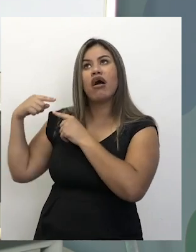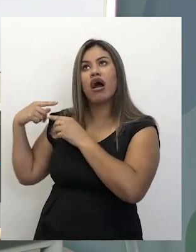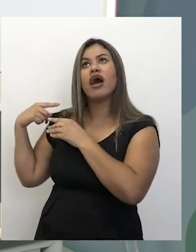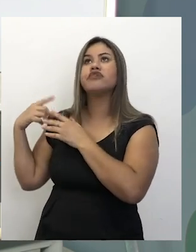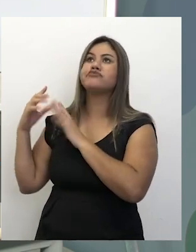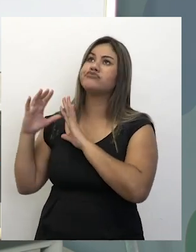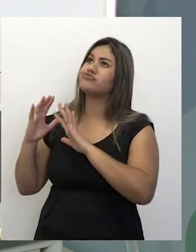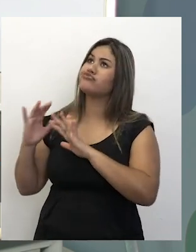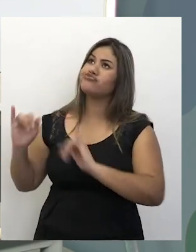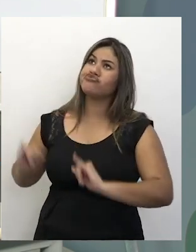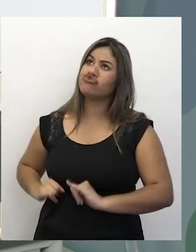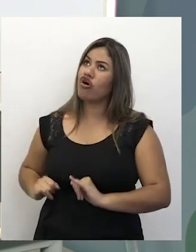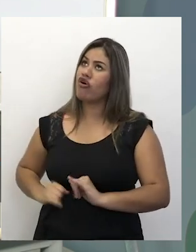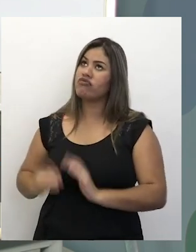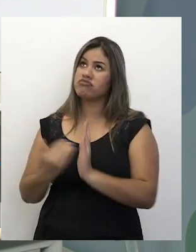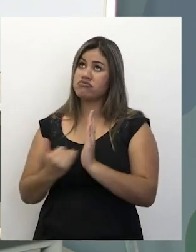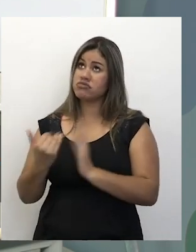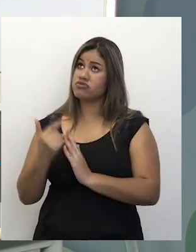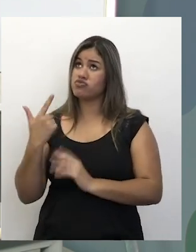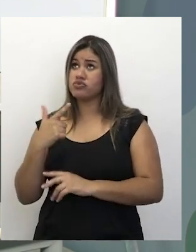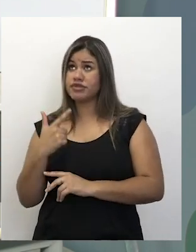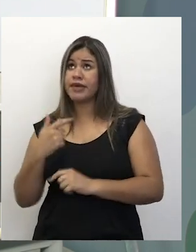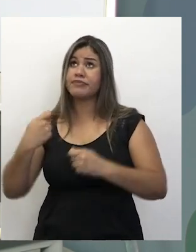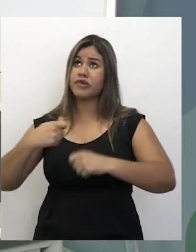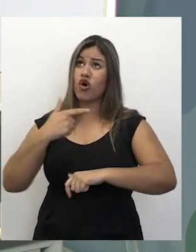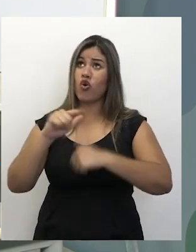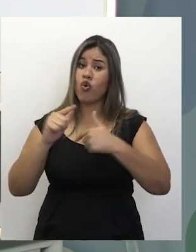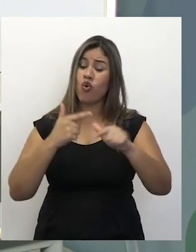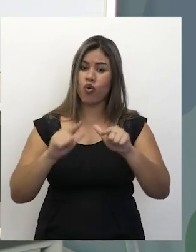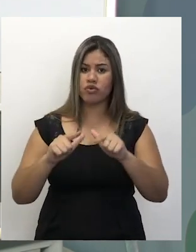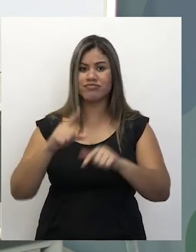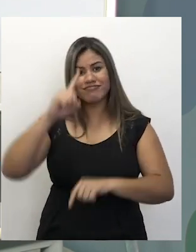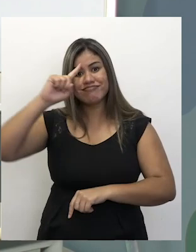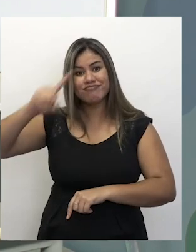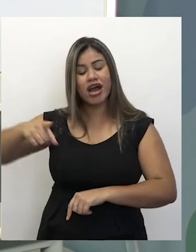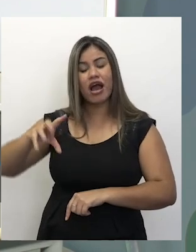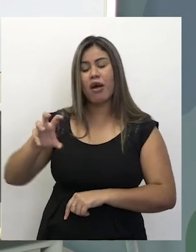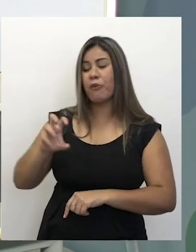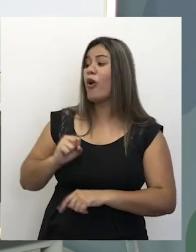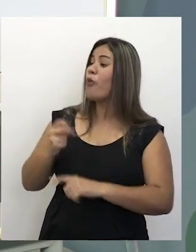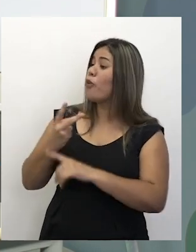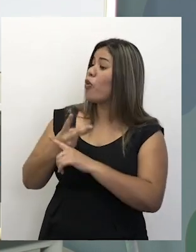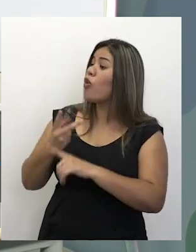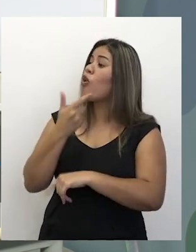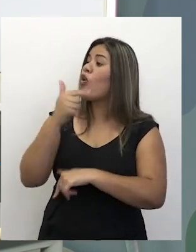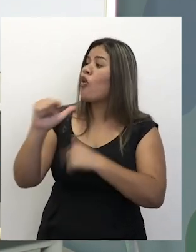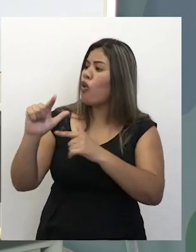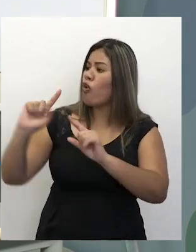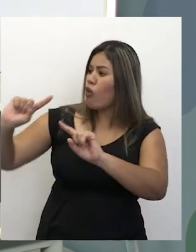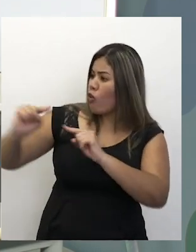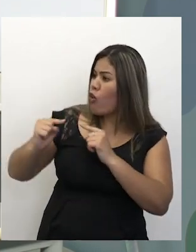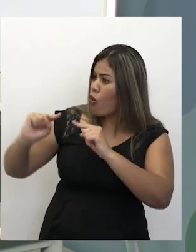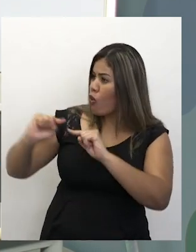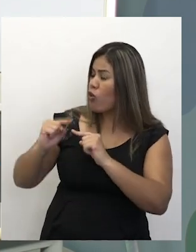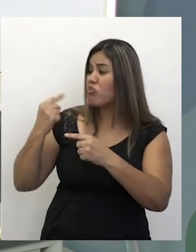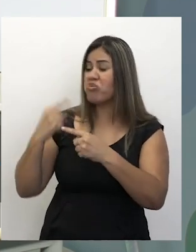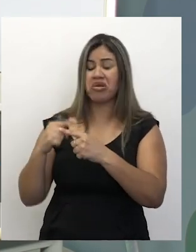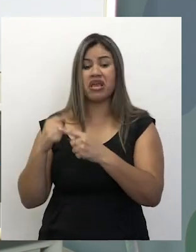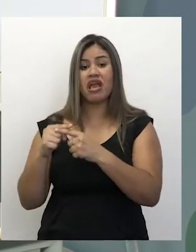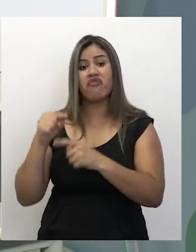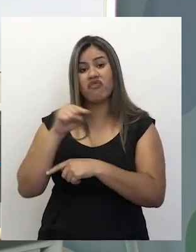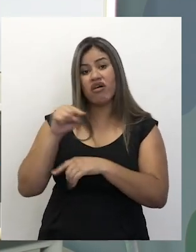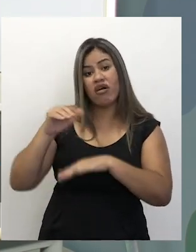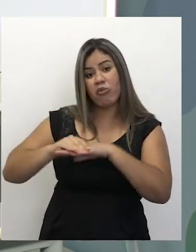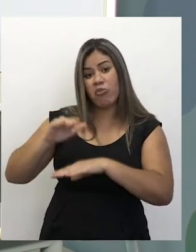as novas Artes me fazer sofrer ele dá uma ordem para o amor a buscar novas formas de fazer sofrer porque de alguma